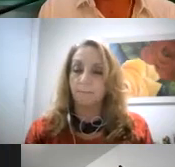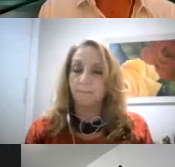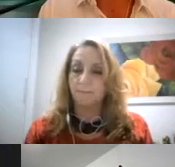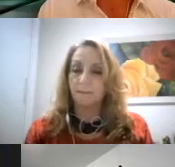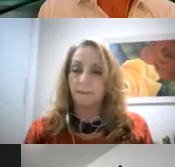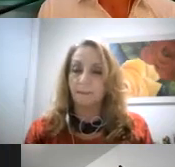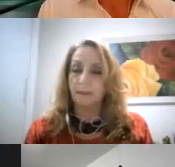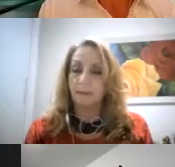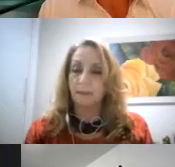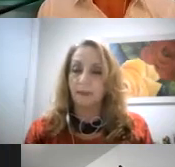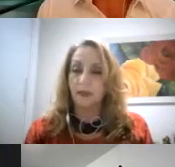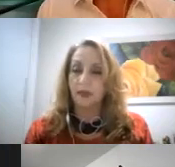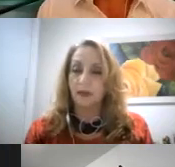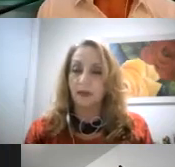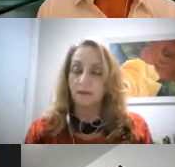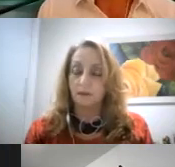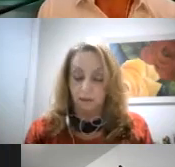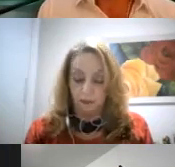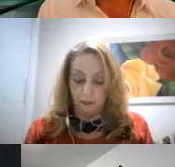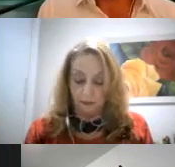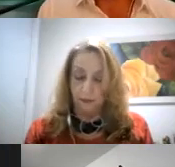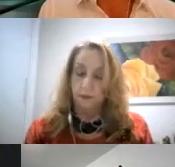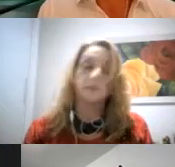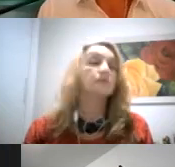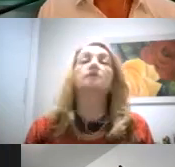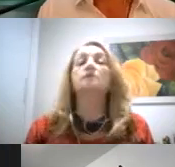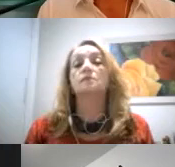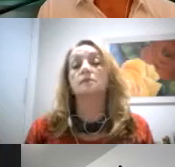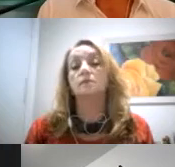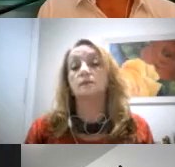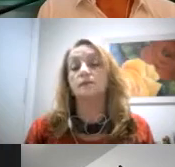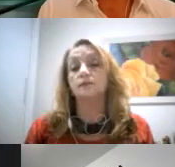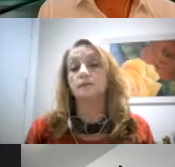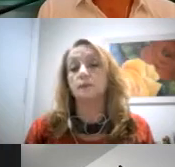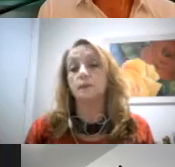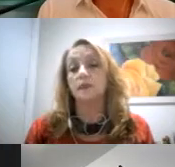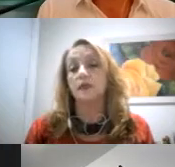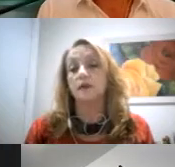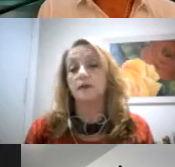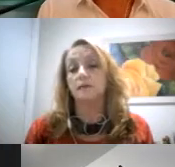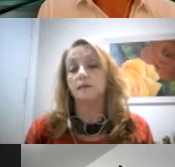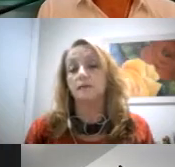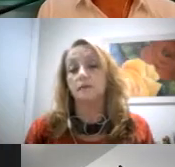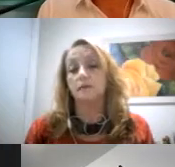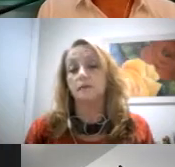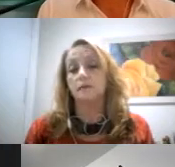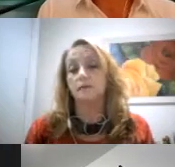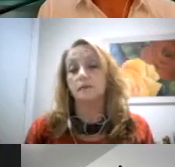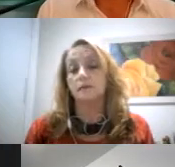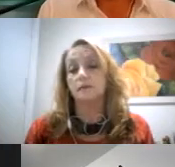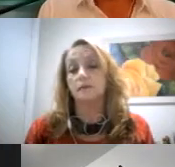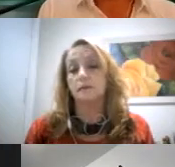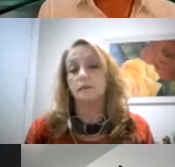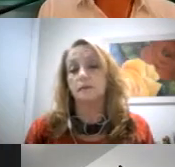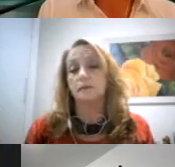importante. Nem todos aqui são da área da saúde. Eu acredito, na verdade, que a maior parte das pessoas aqui não